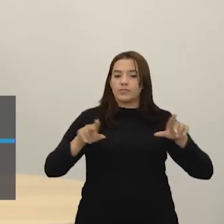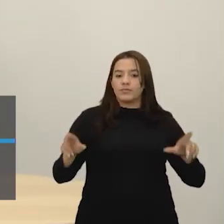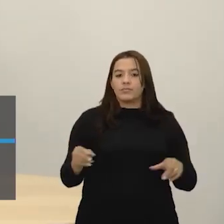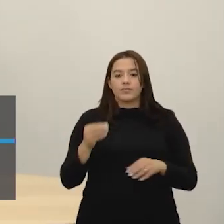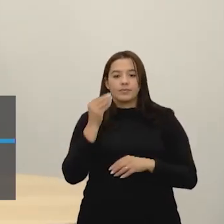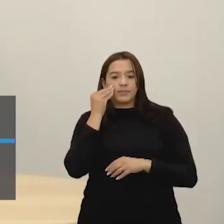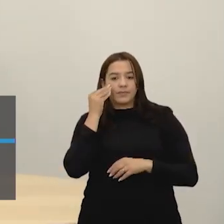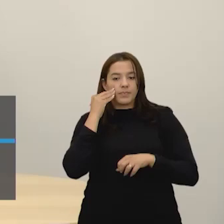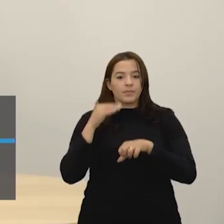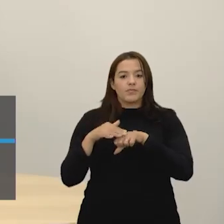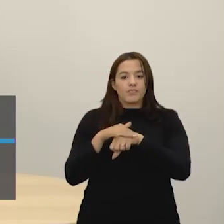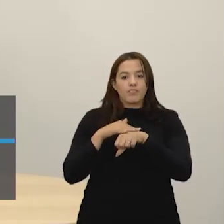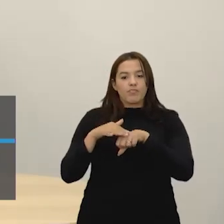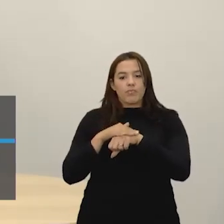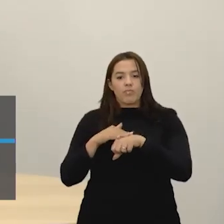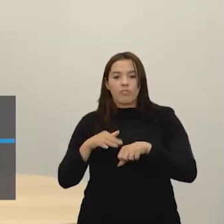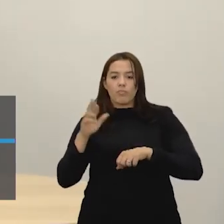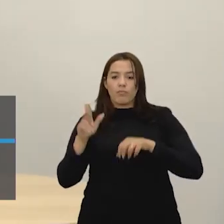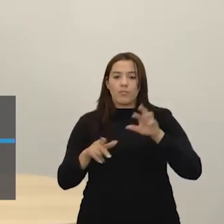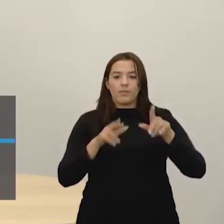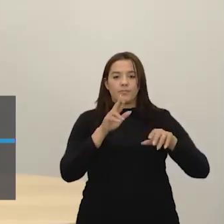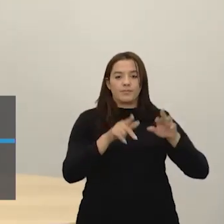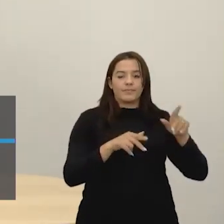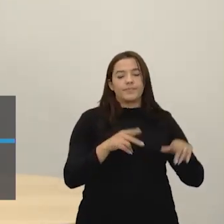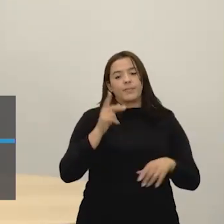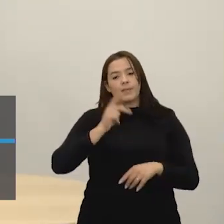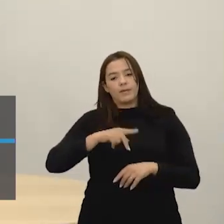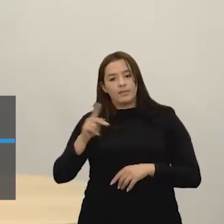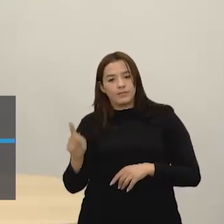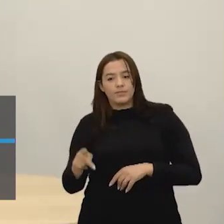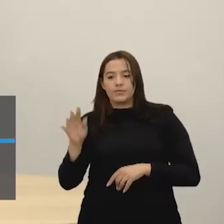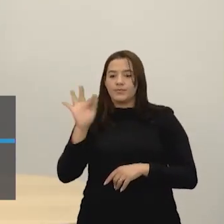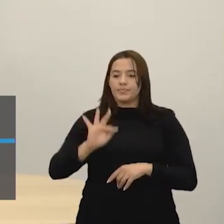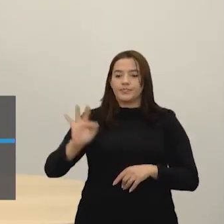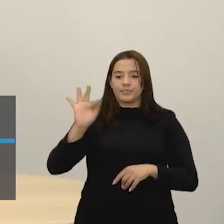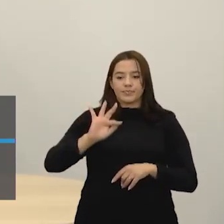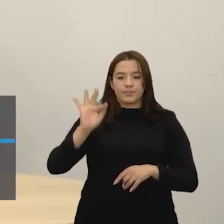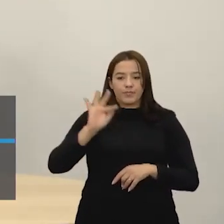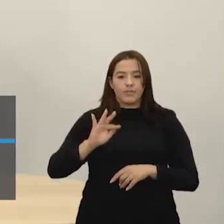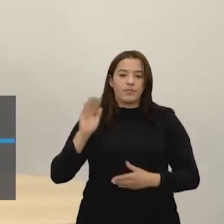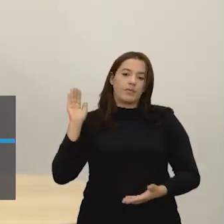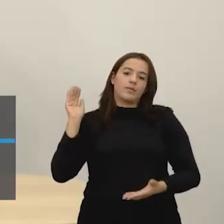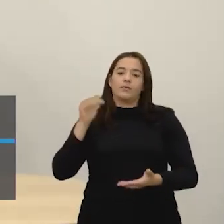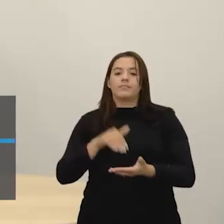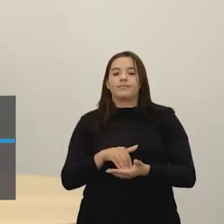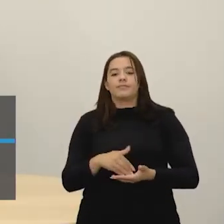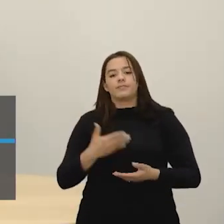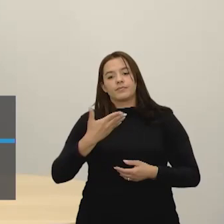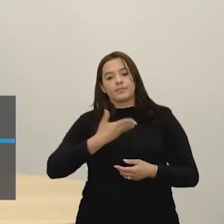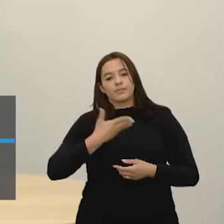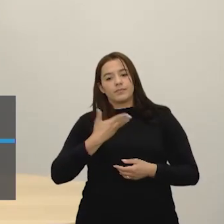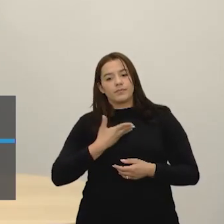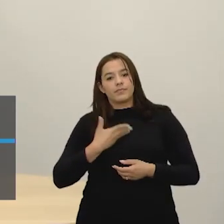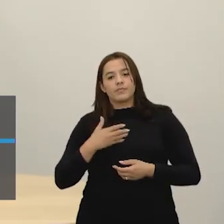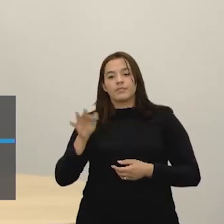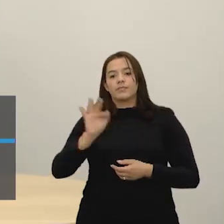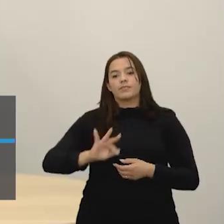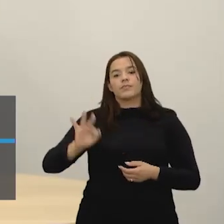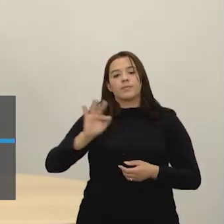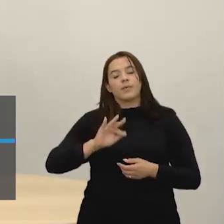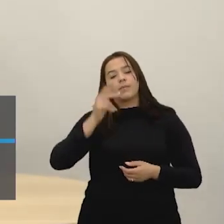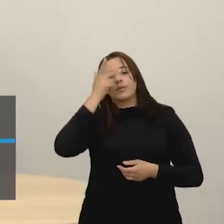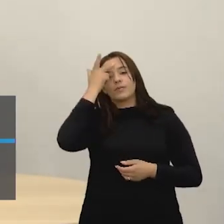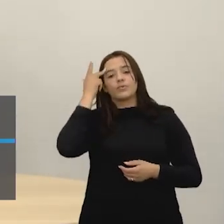fui conversando com pessoas diferentes. Então, desde professores da universidade, até amigos que eu fiz na universidade, gente